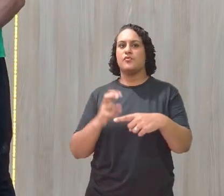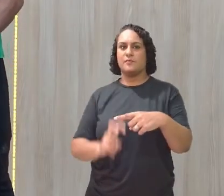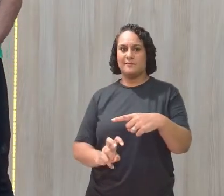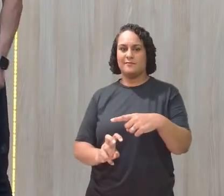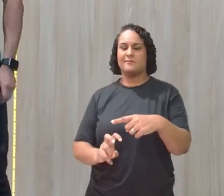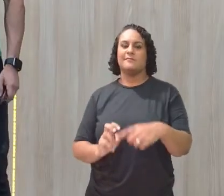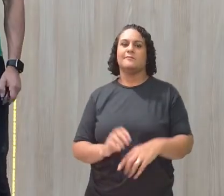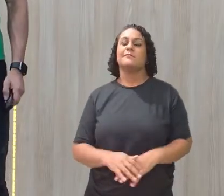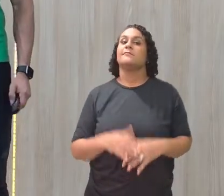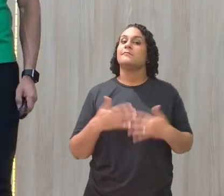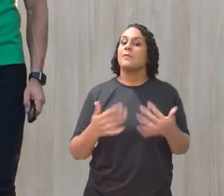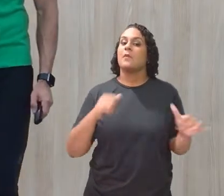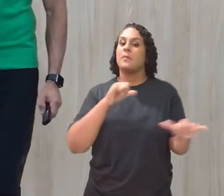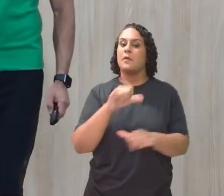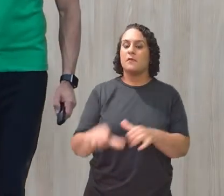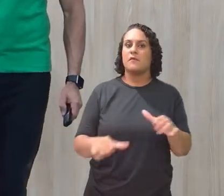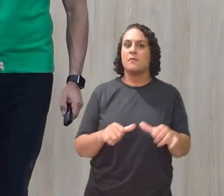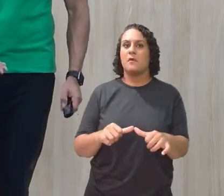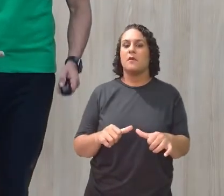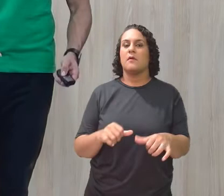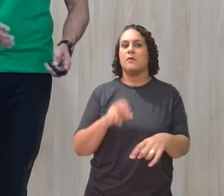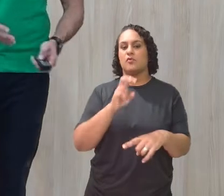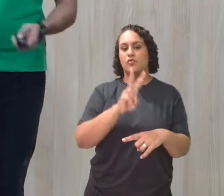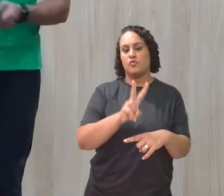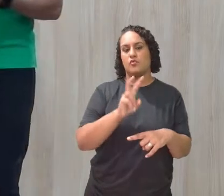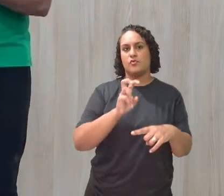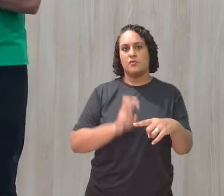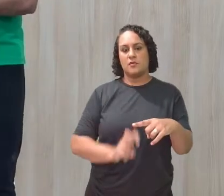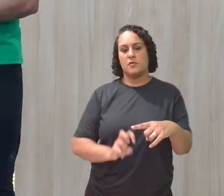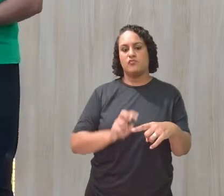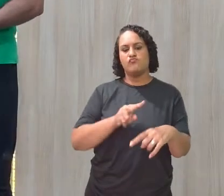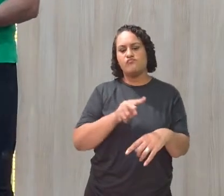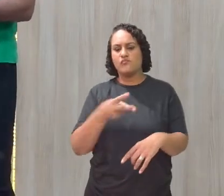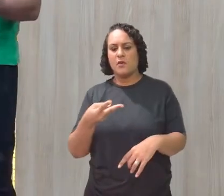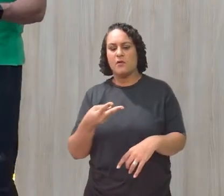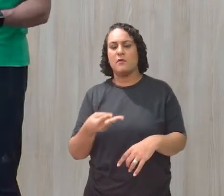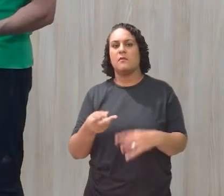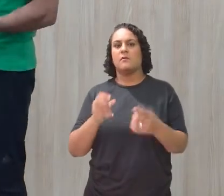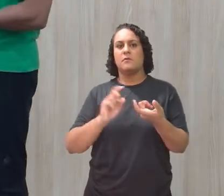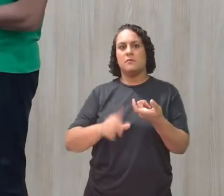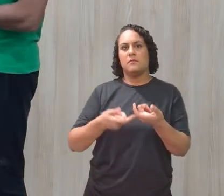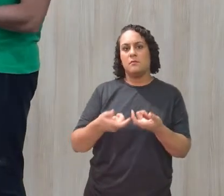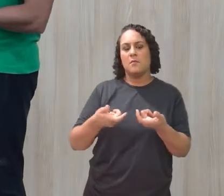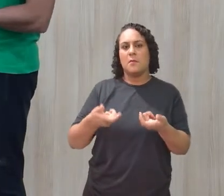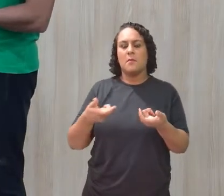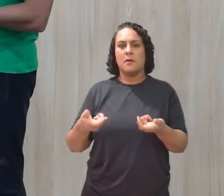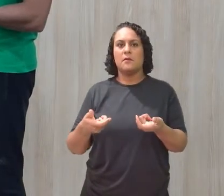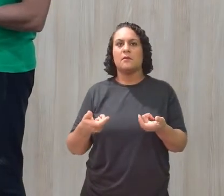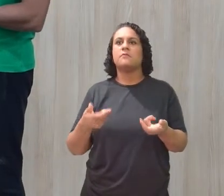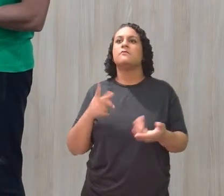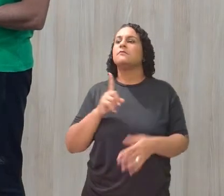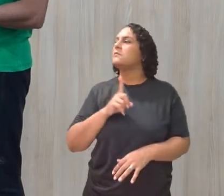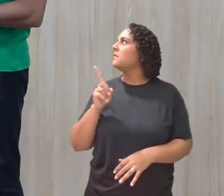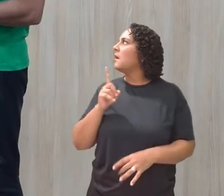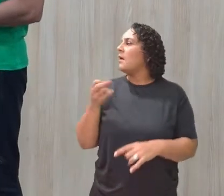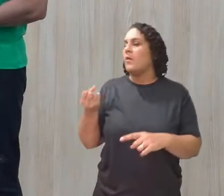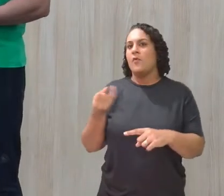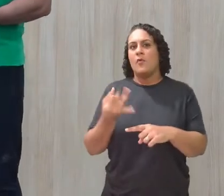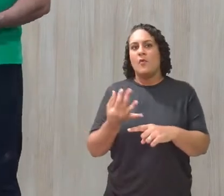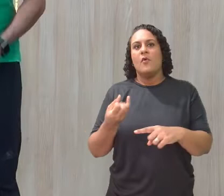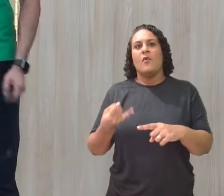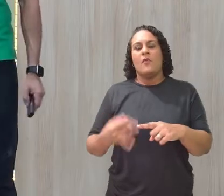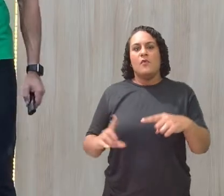2/5. E para transformar esse número aí em um número decimal, a gente pega, né, quando as frações aí,